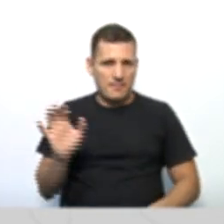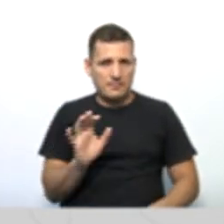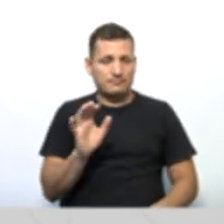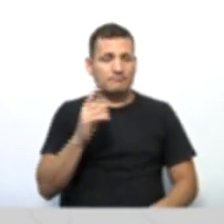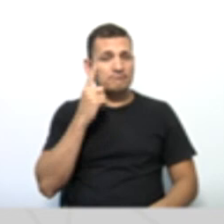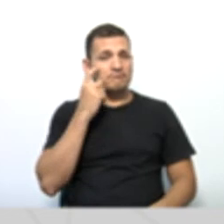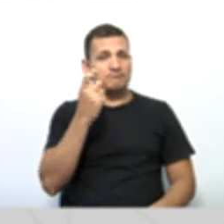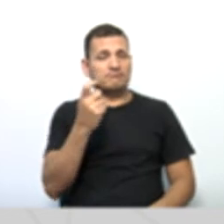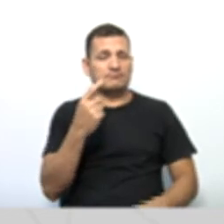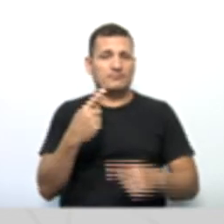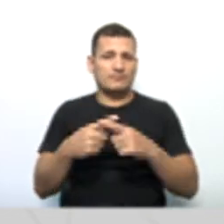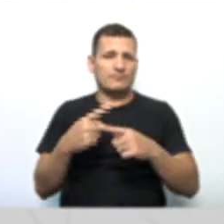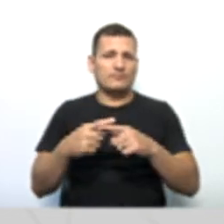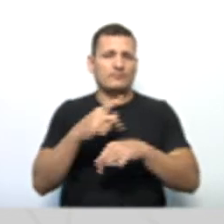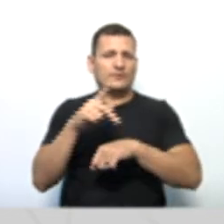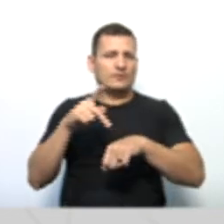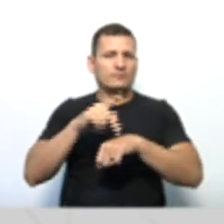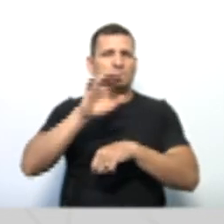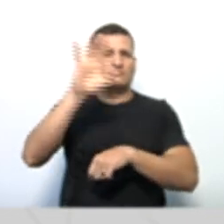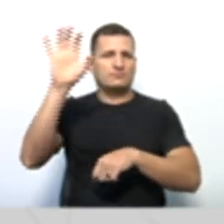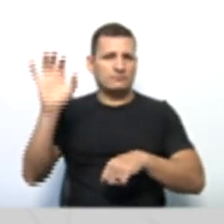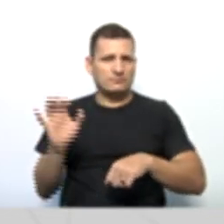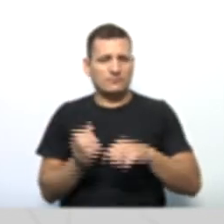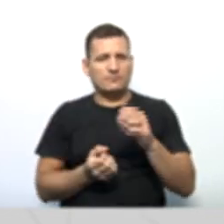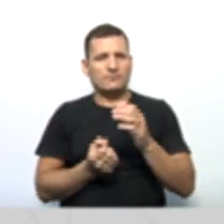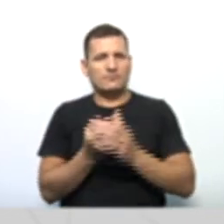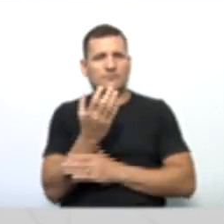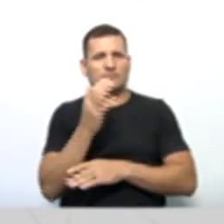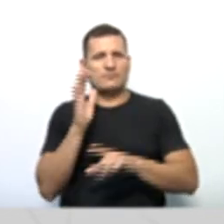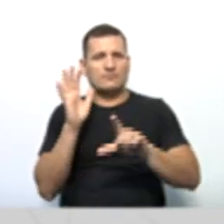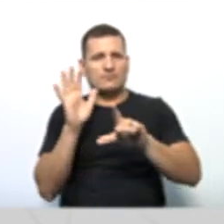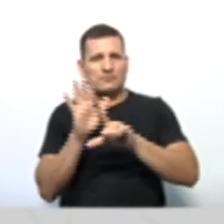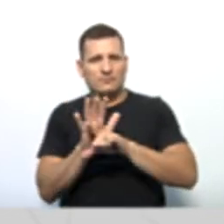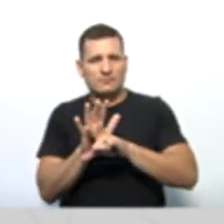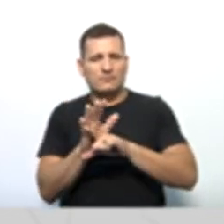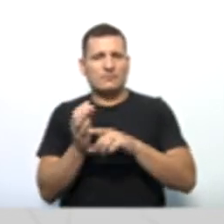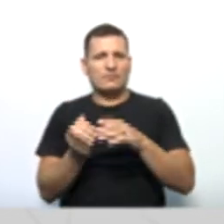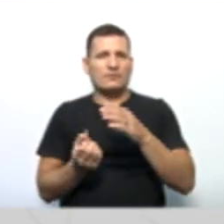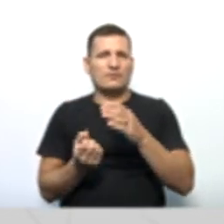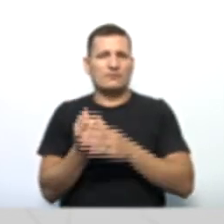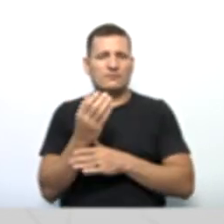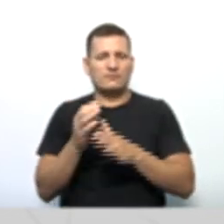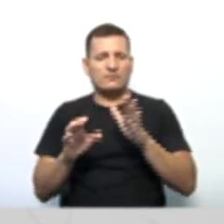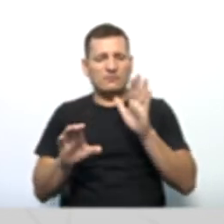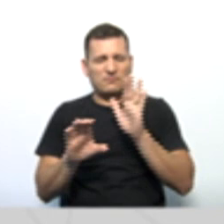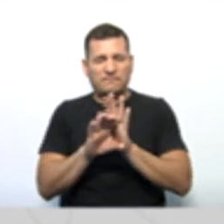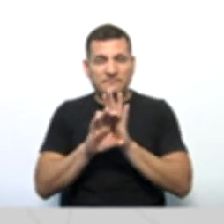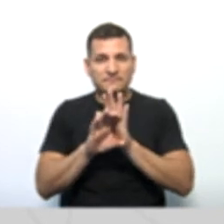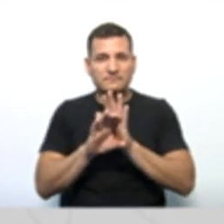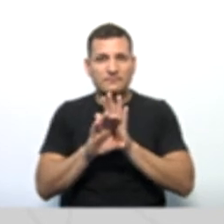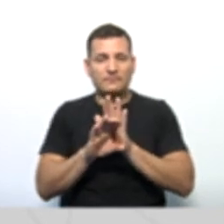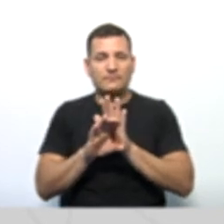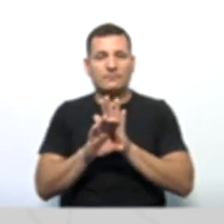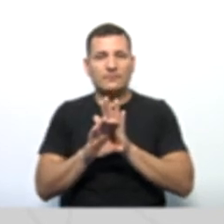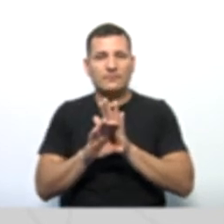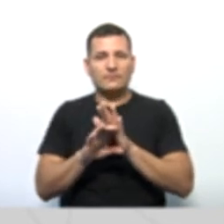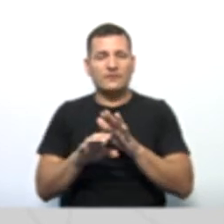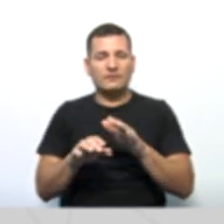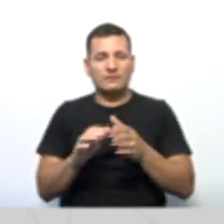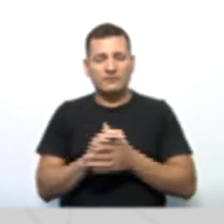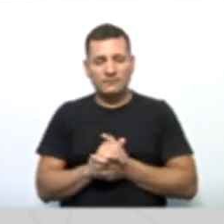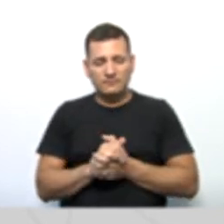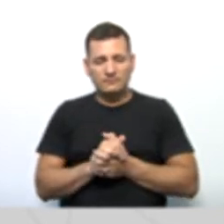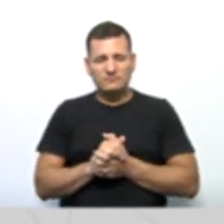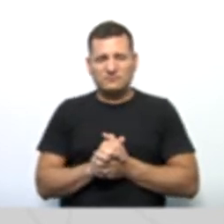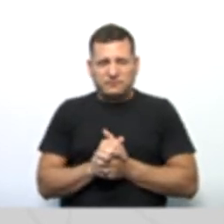estados vão começar a criar leis, vão começar a criar constituições. Aqui vai surgir o sentimento de nacionalismo, que